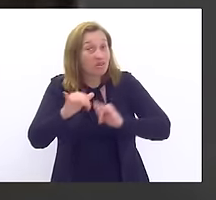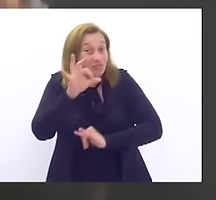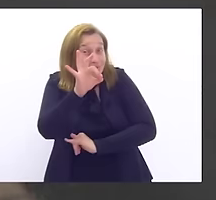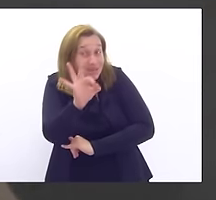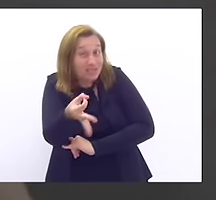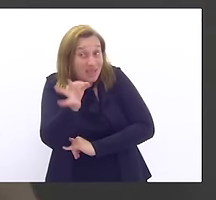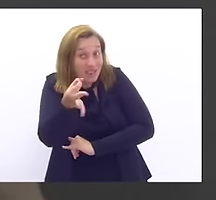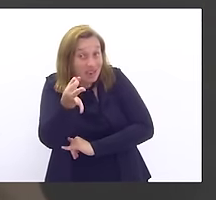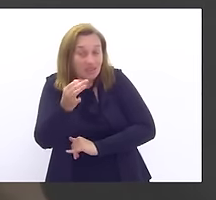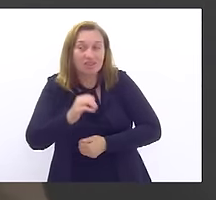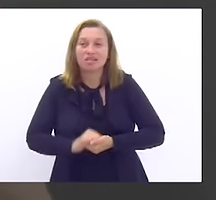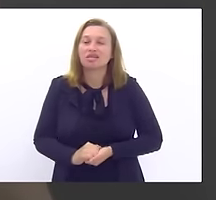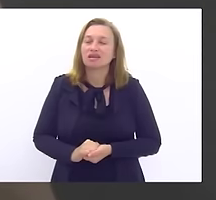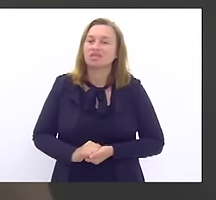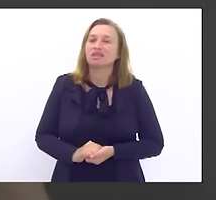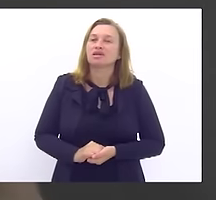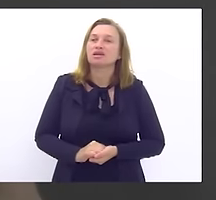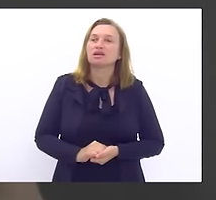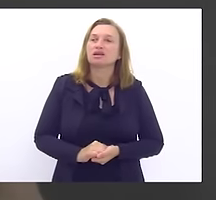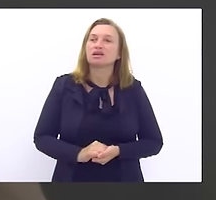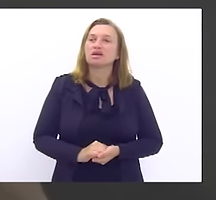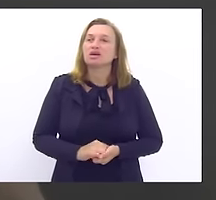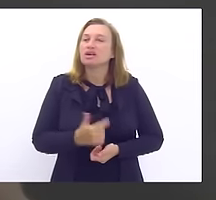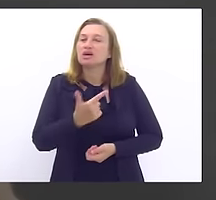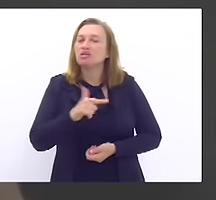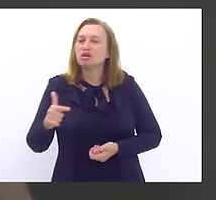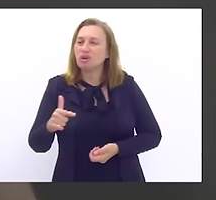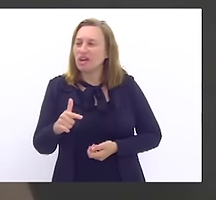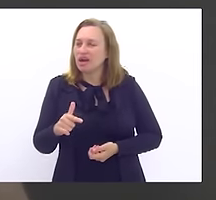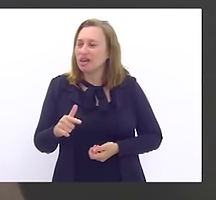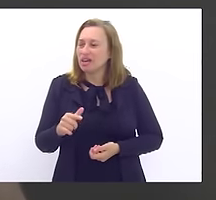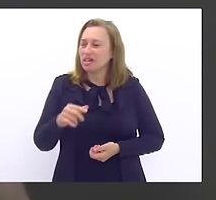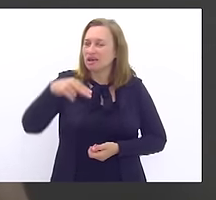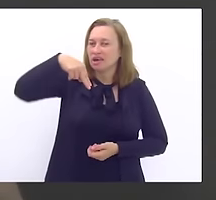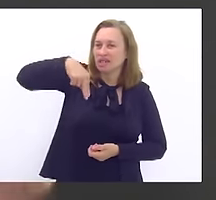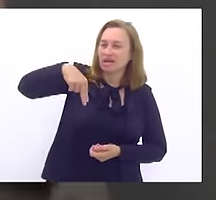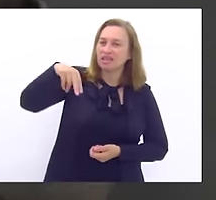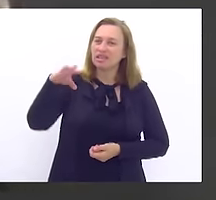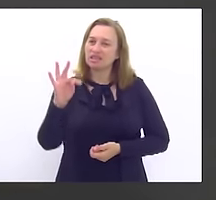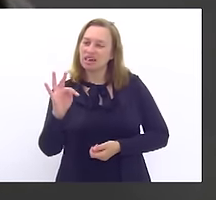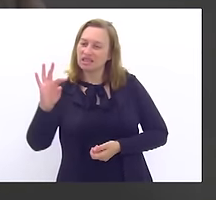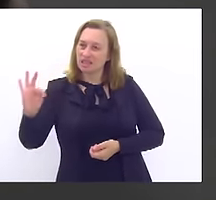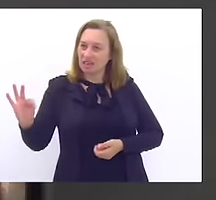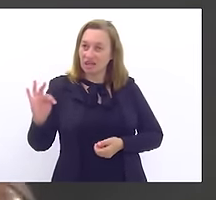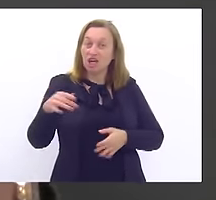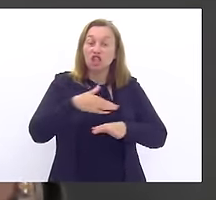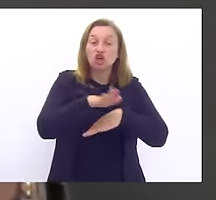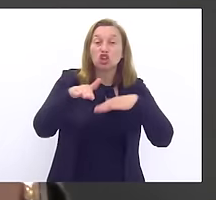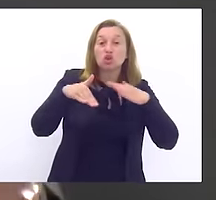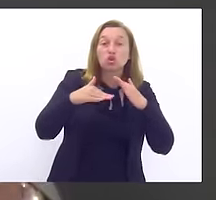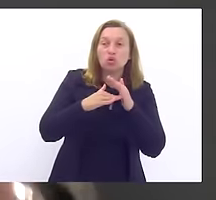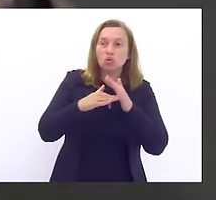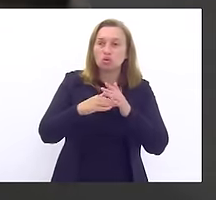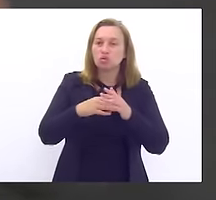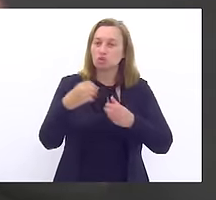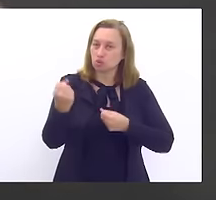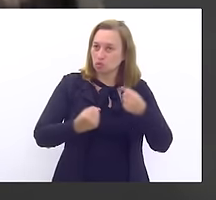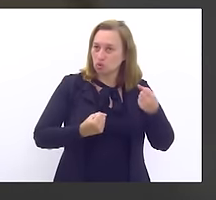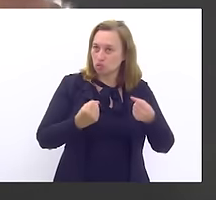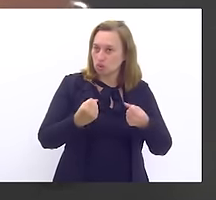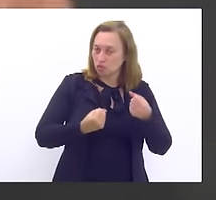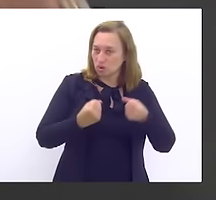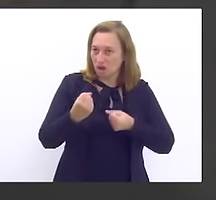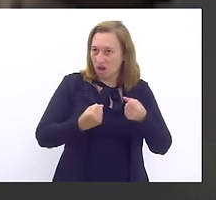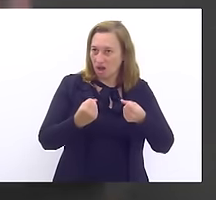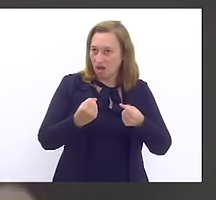que eu estou falando que não tem e todos os veículos de carga